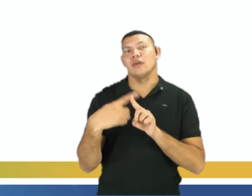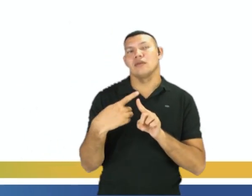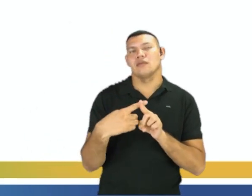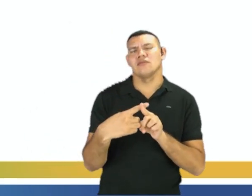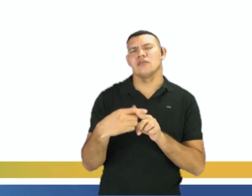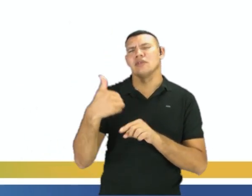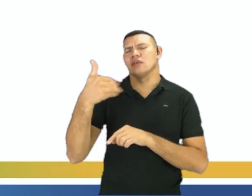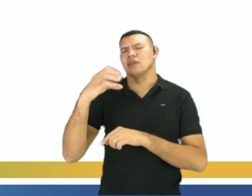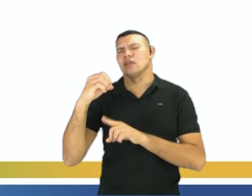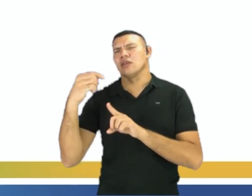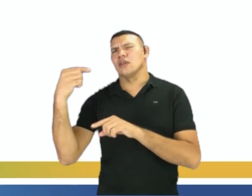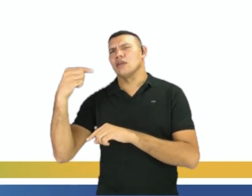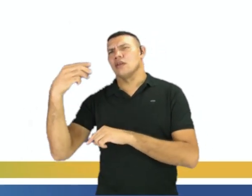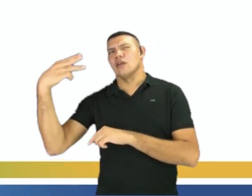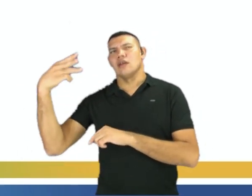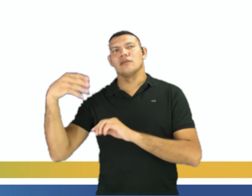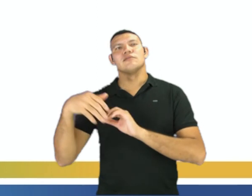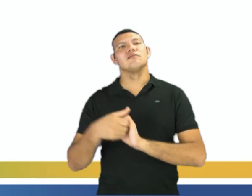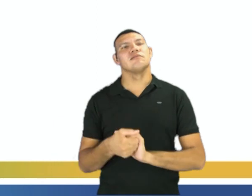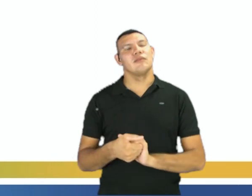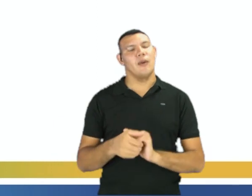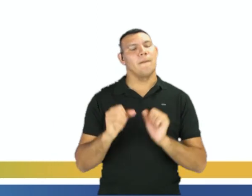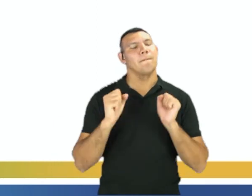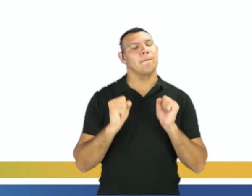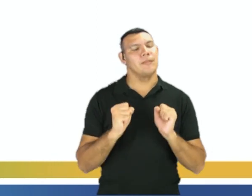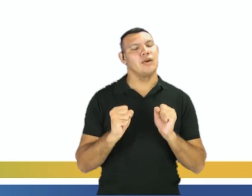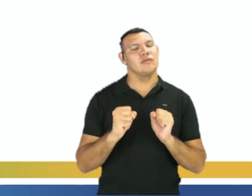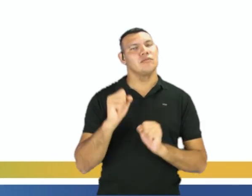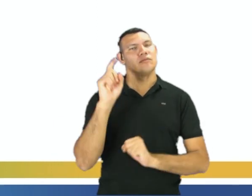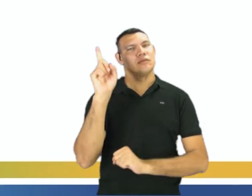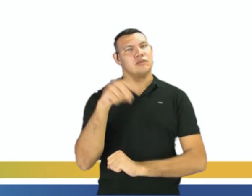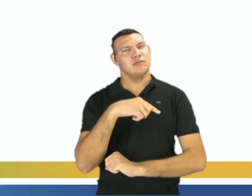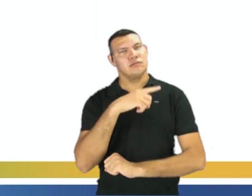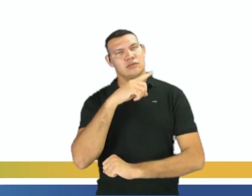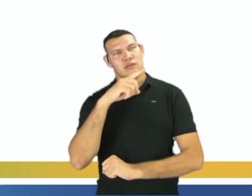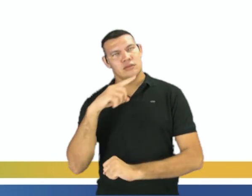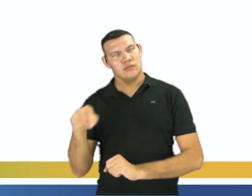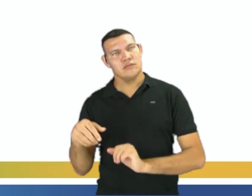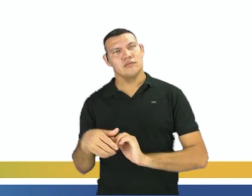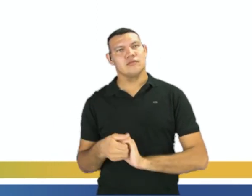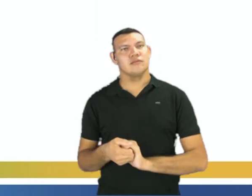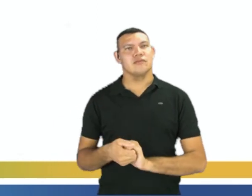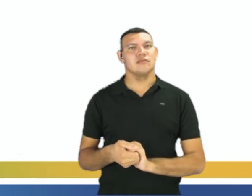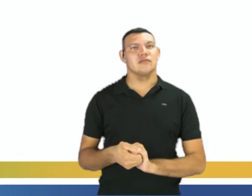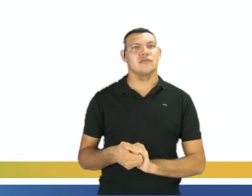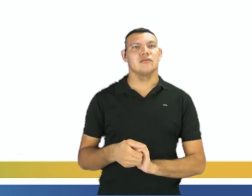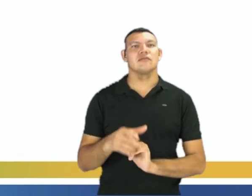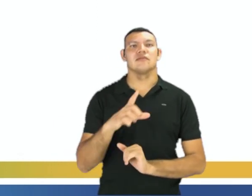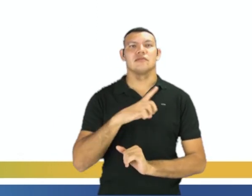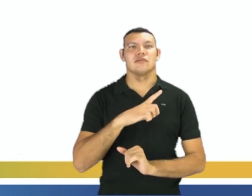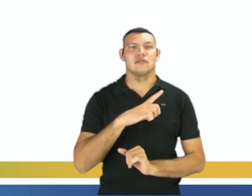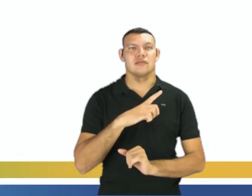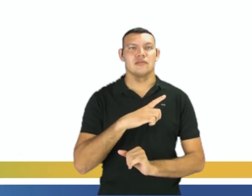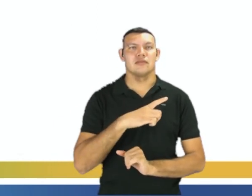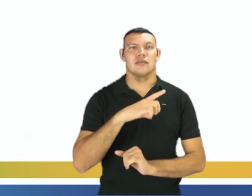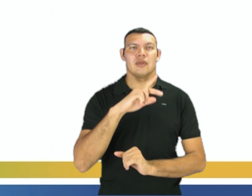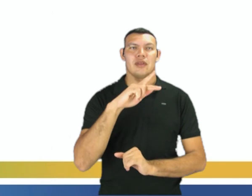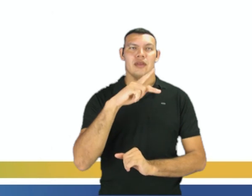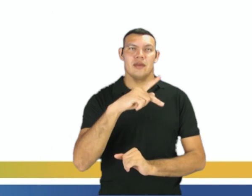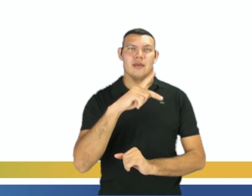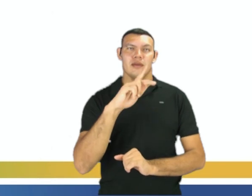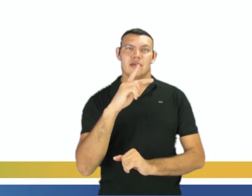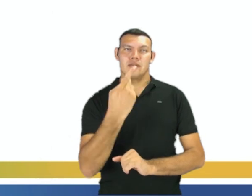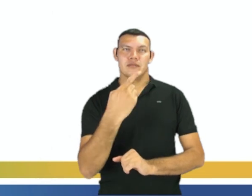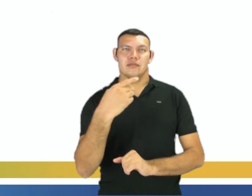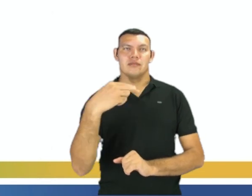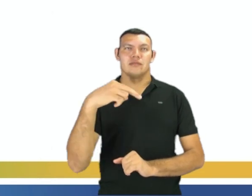tem log na base 10, a gente pode cortar com essa potência, ok? Então, nós temos que pH é